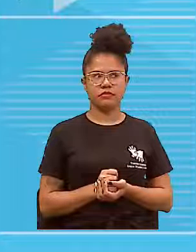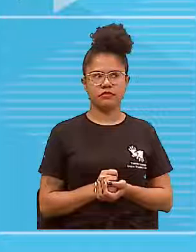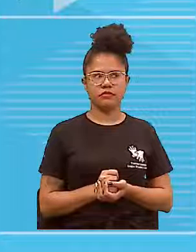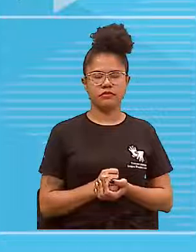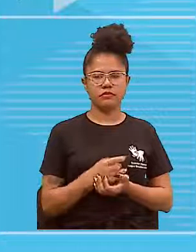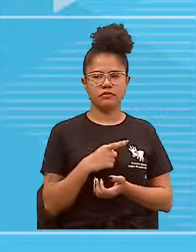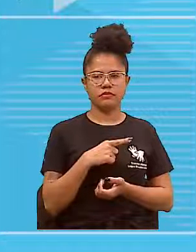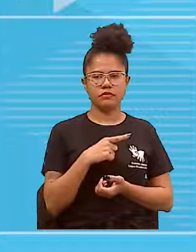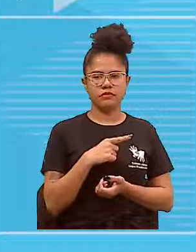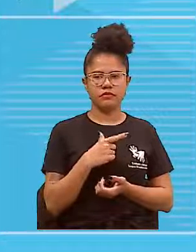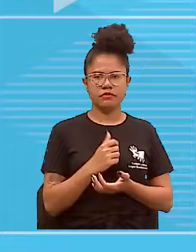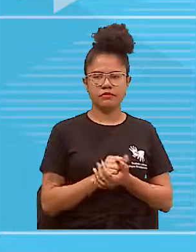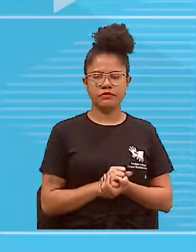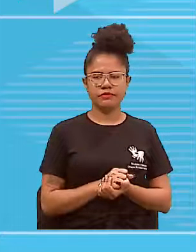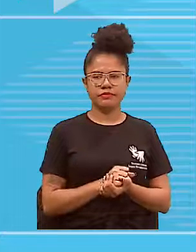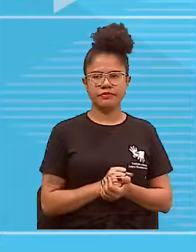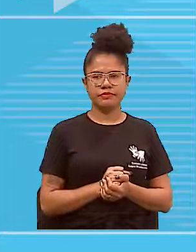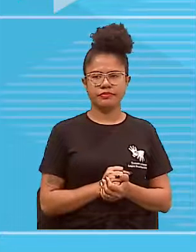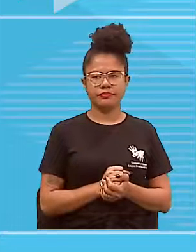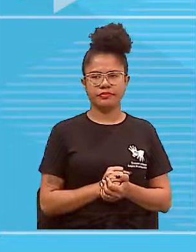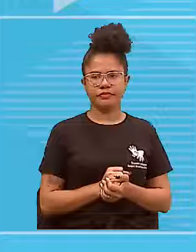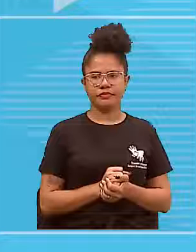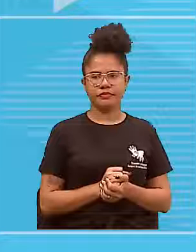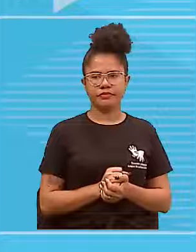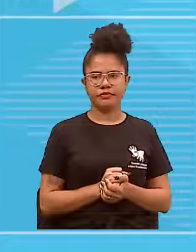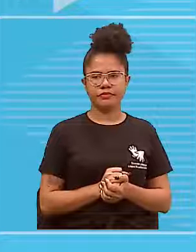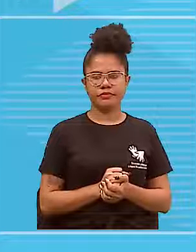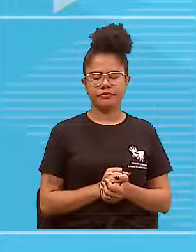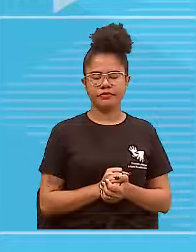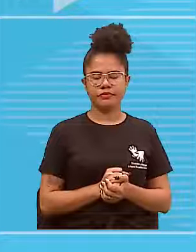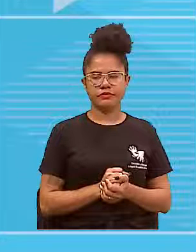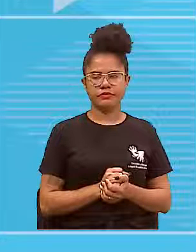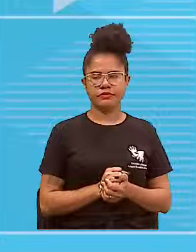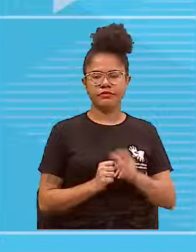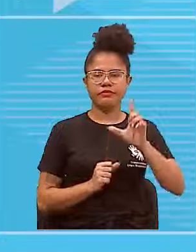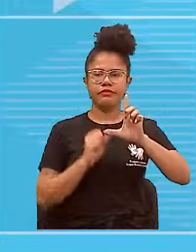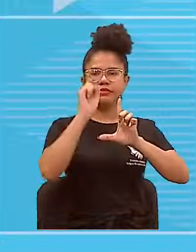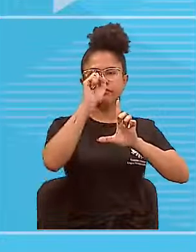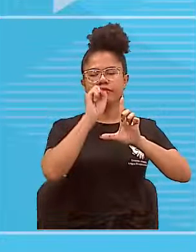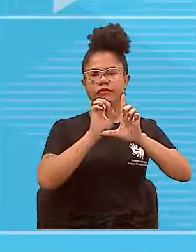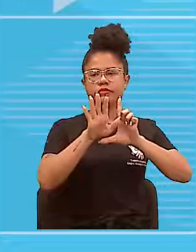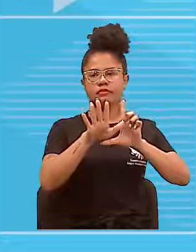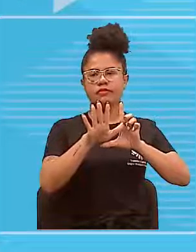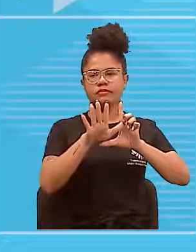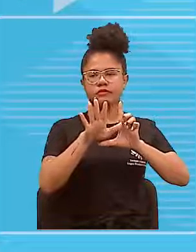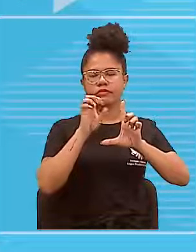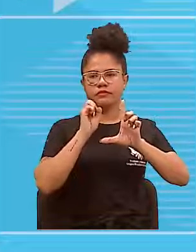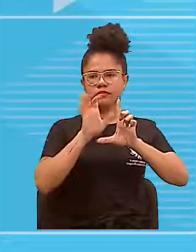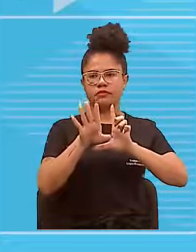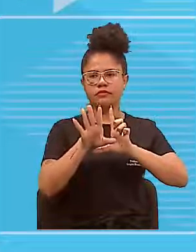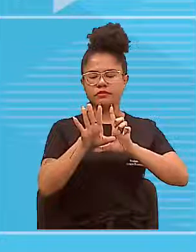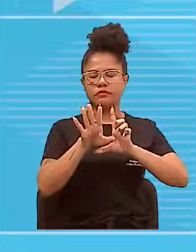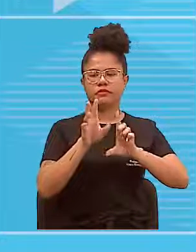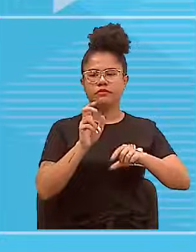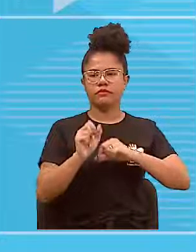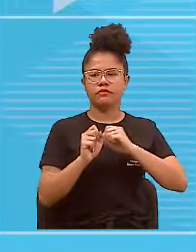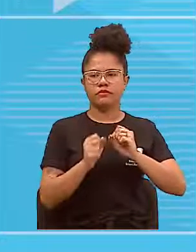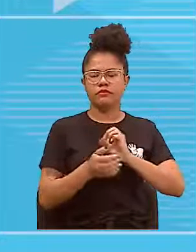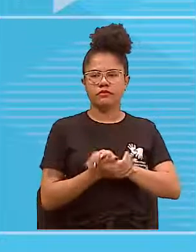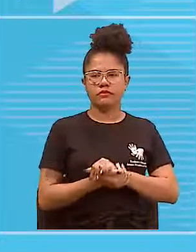publicação comum, você publicou, né, uma... Vamos supor que você acabou de publicar